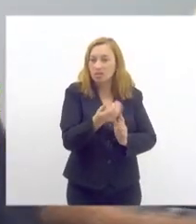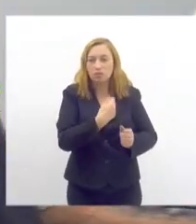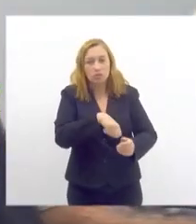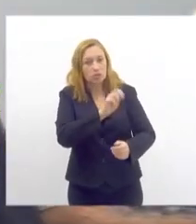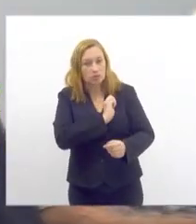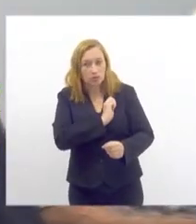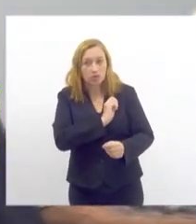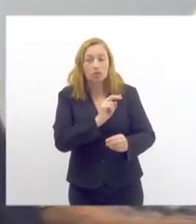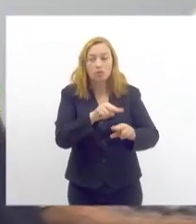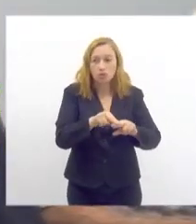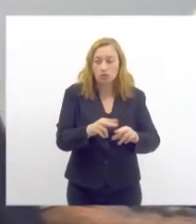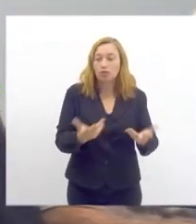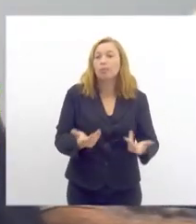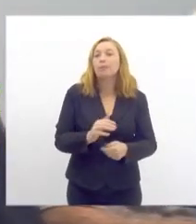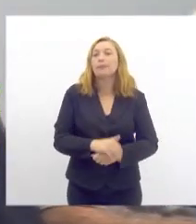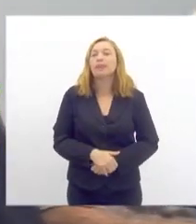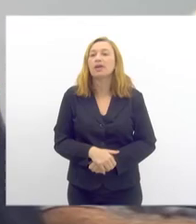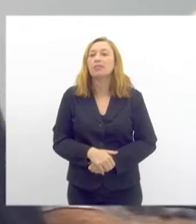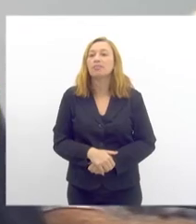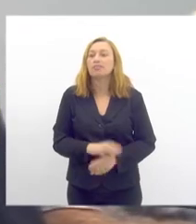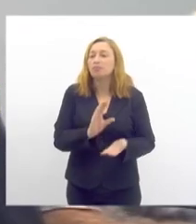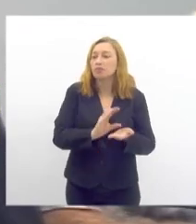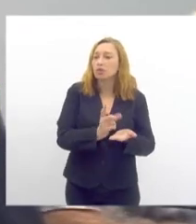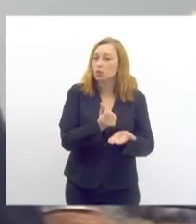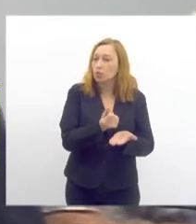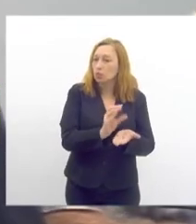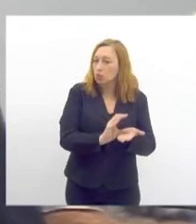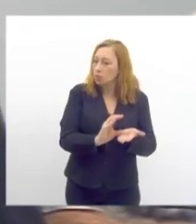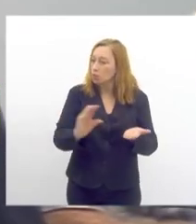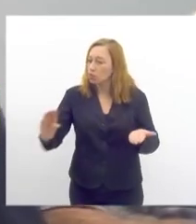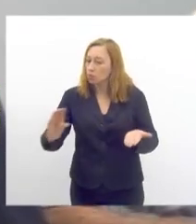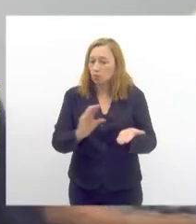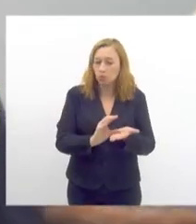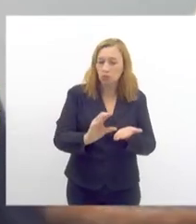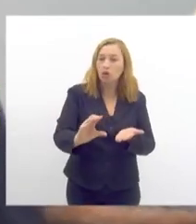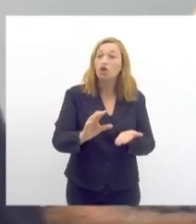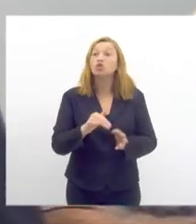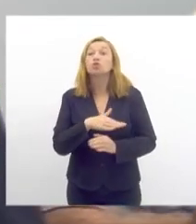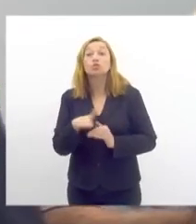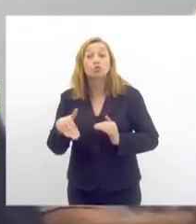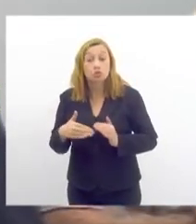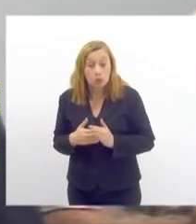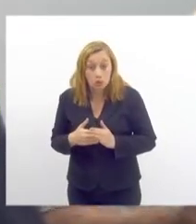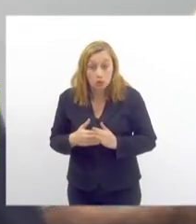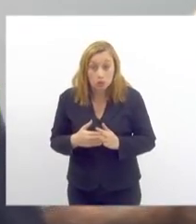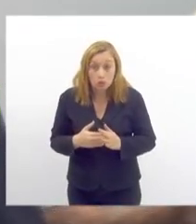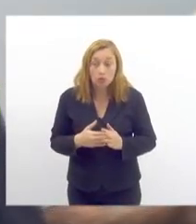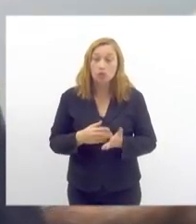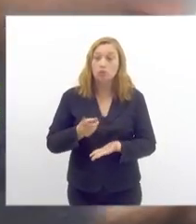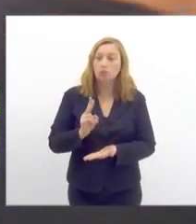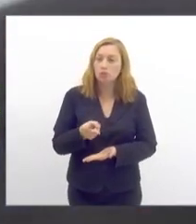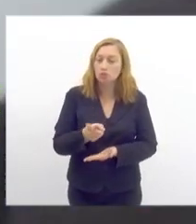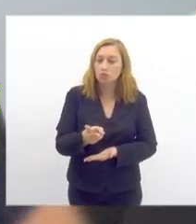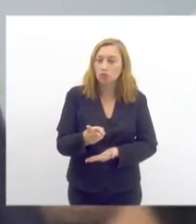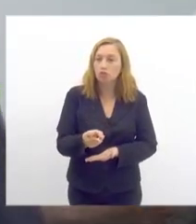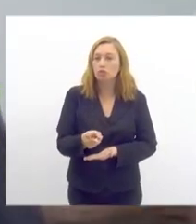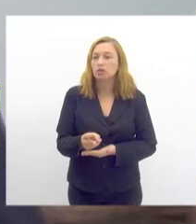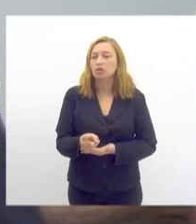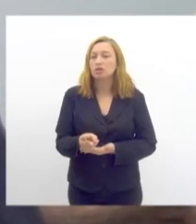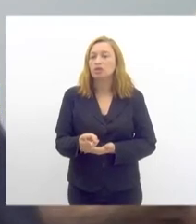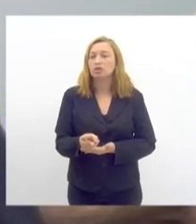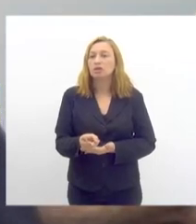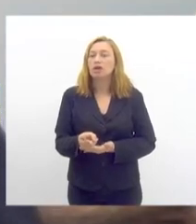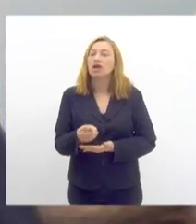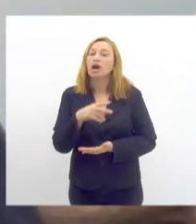fiscal. Os repasses que foram feitos, todos eles se mantida, e a